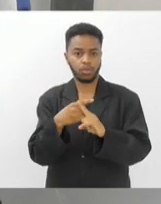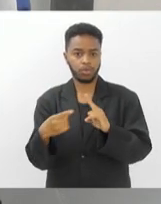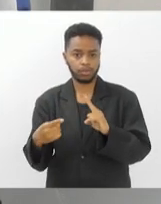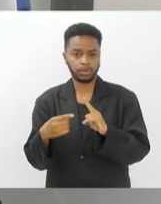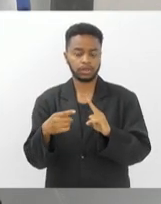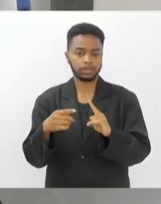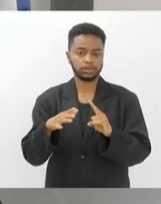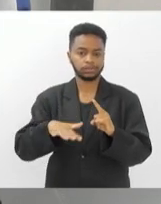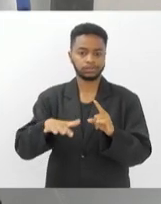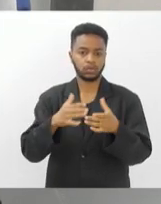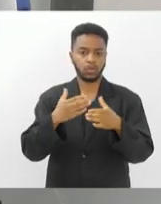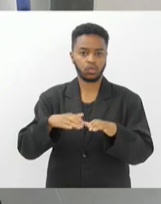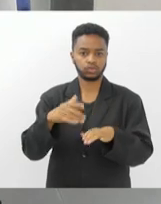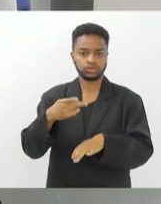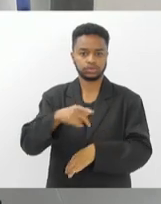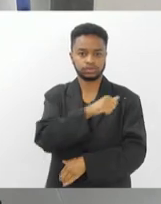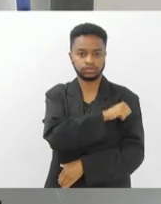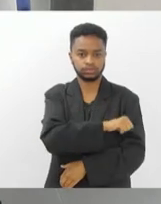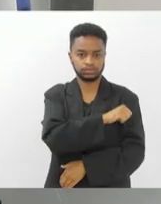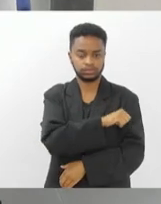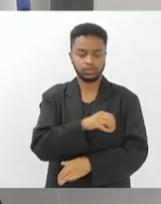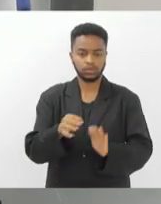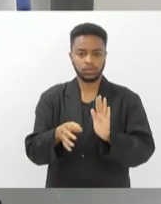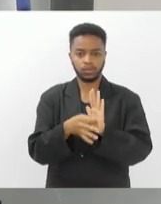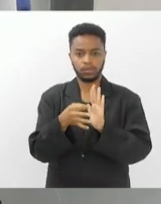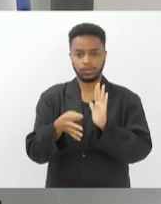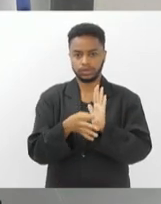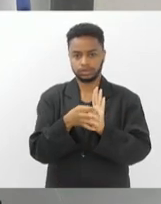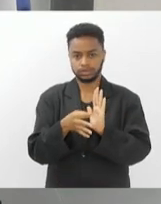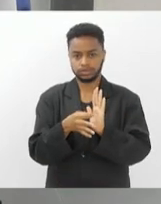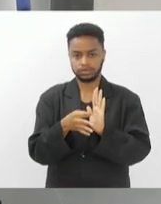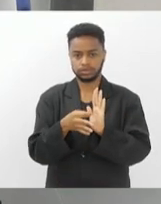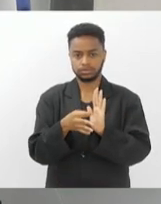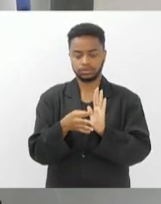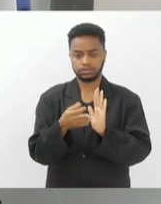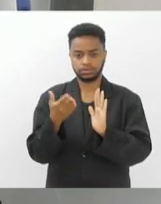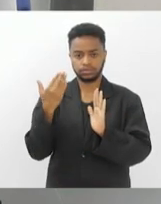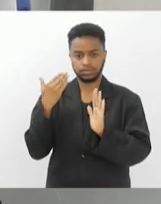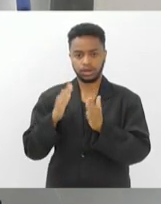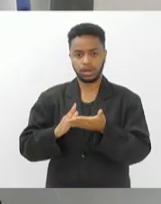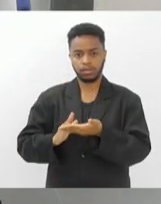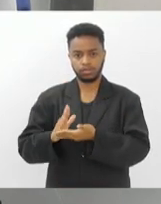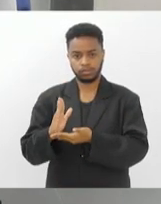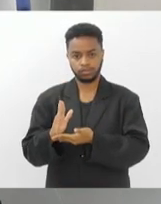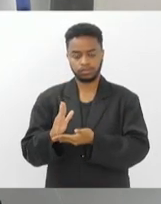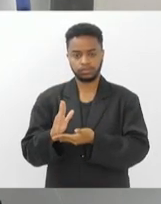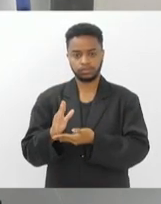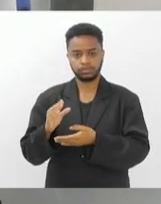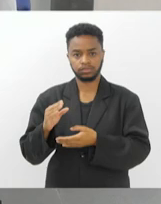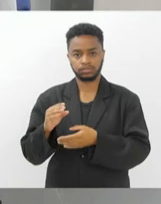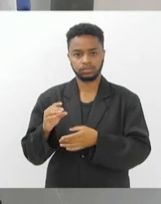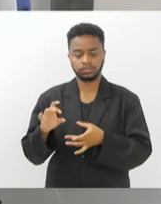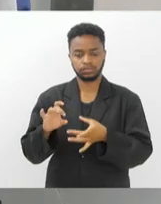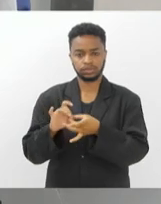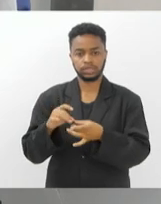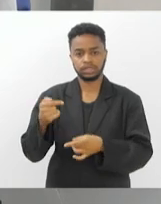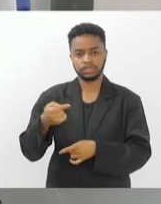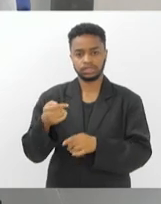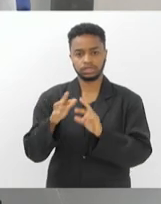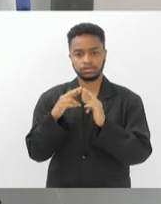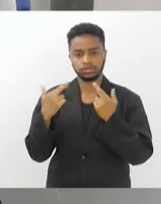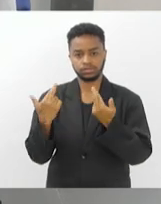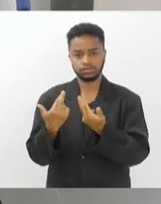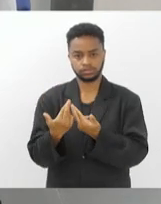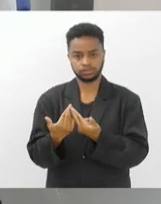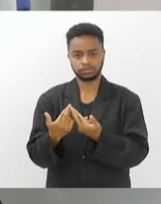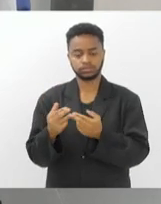do Rio de Janeiro. O parecer original foi aprovado na 7ª reunião extraordinária, e